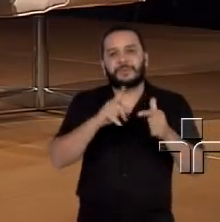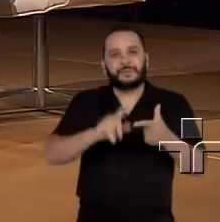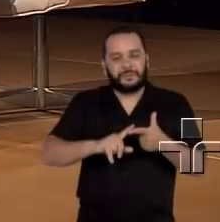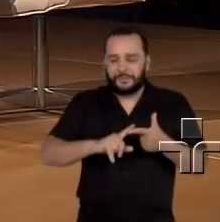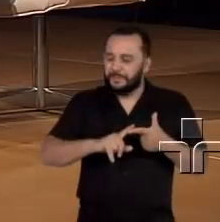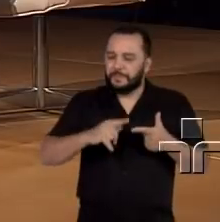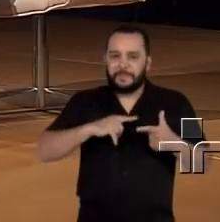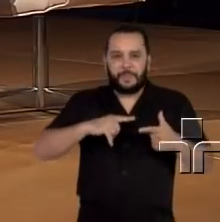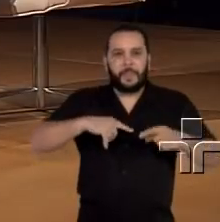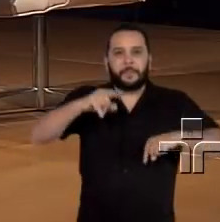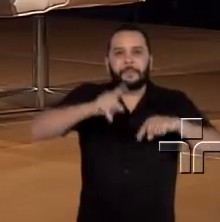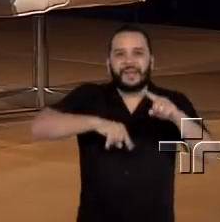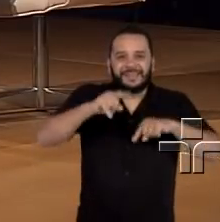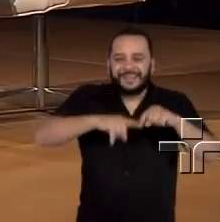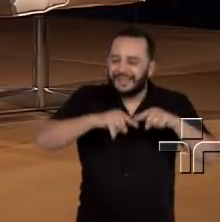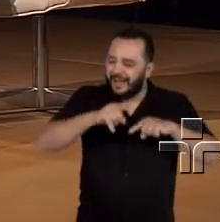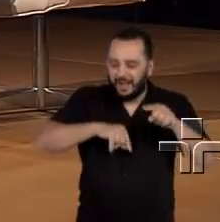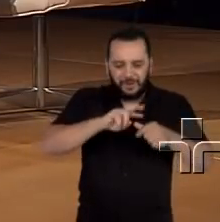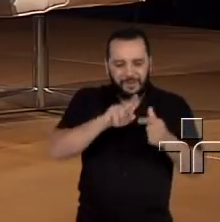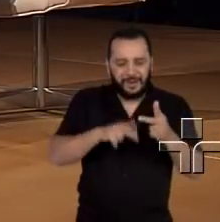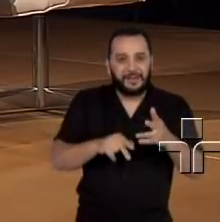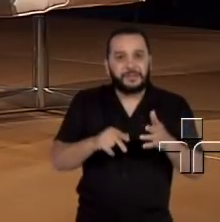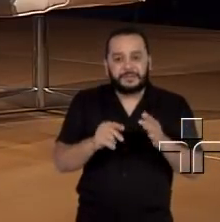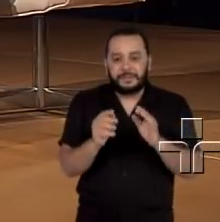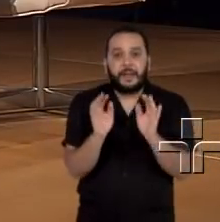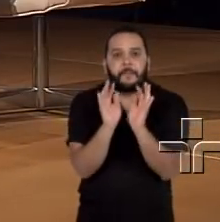torna os seus dedos